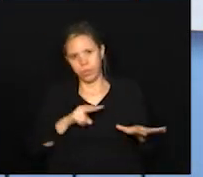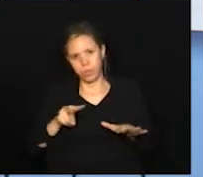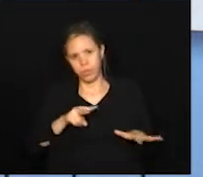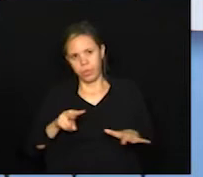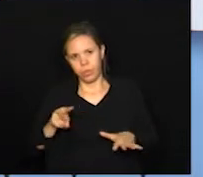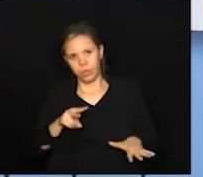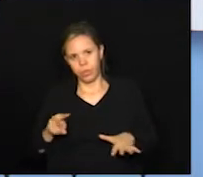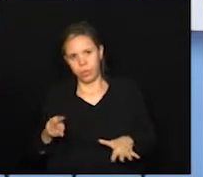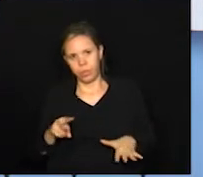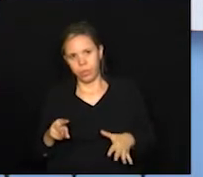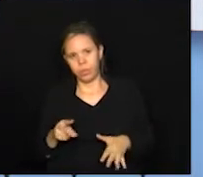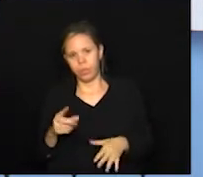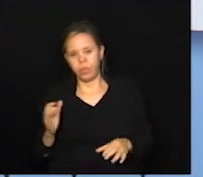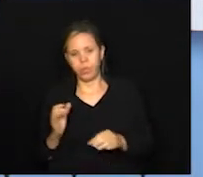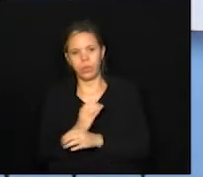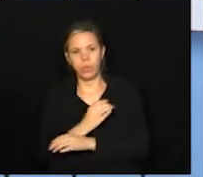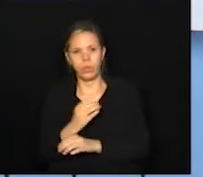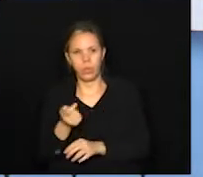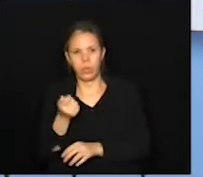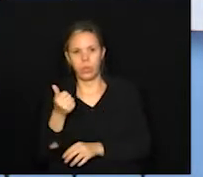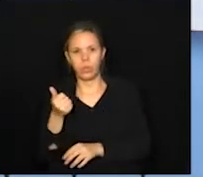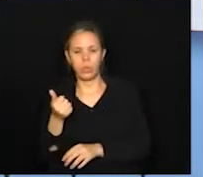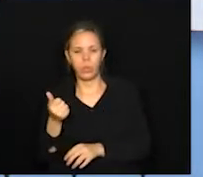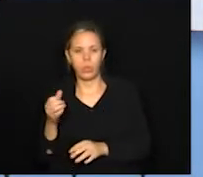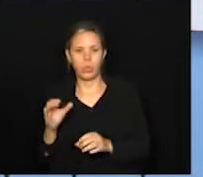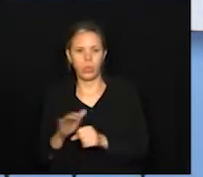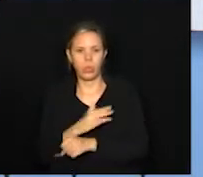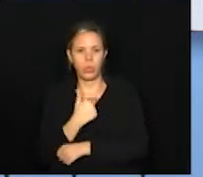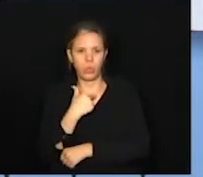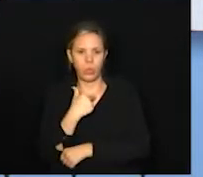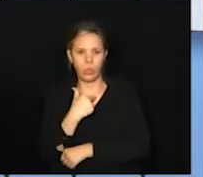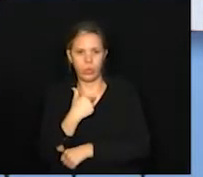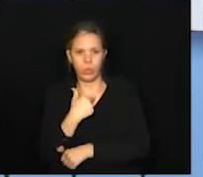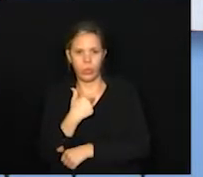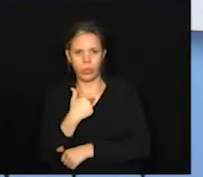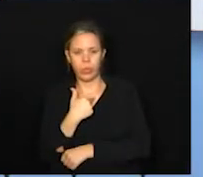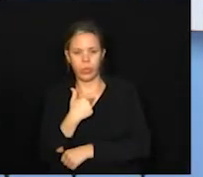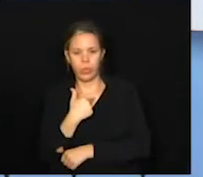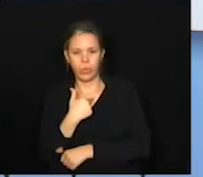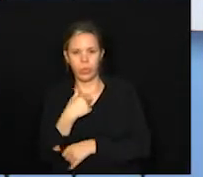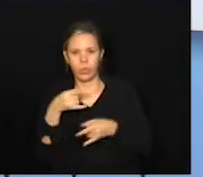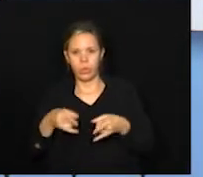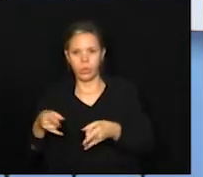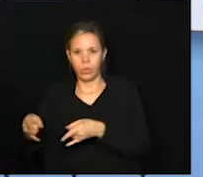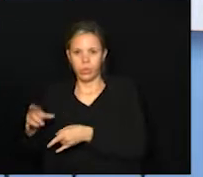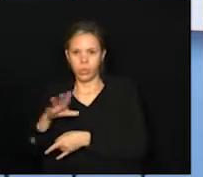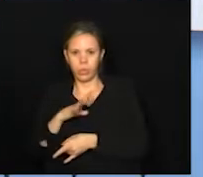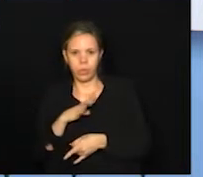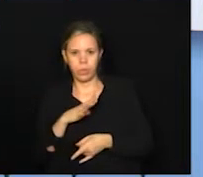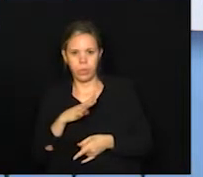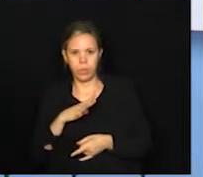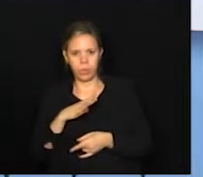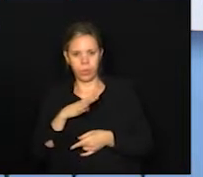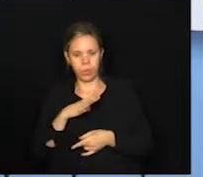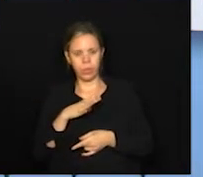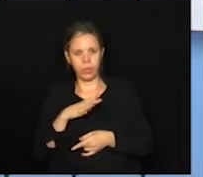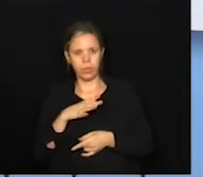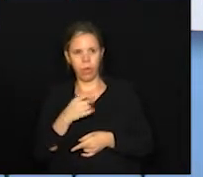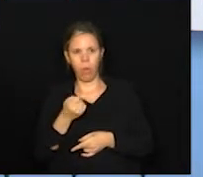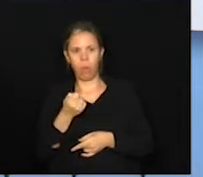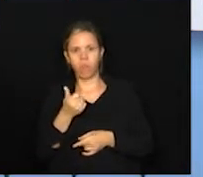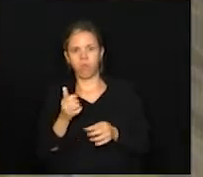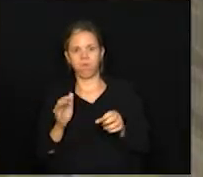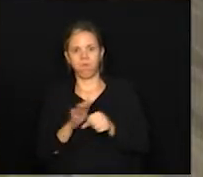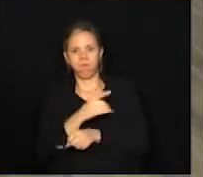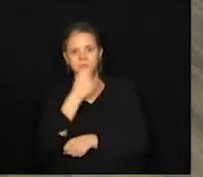aí com 100% ou quase 100% de ocupação nos leitos da nossa cidade. Pré-colapso, né, que a